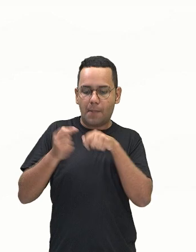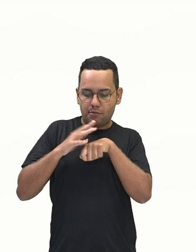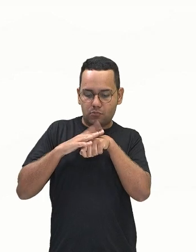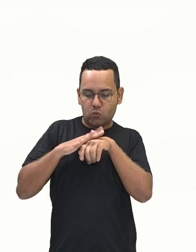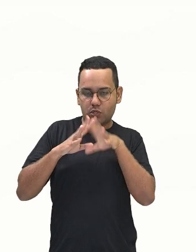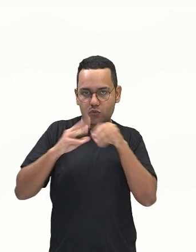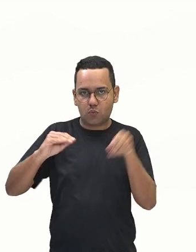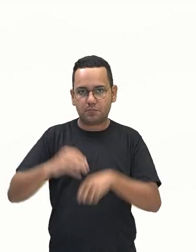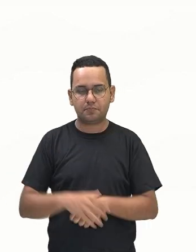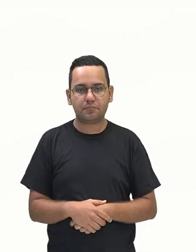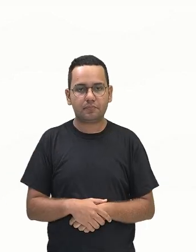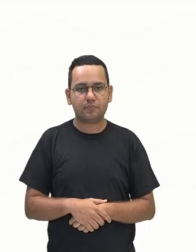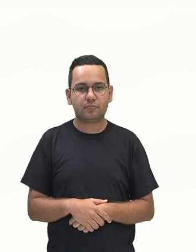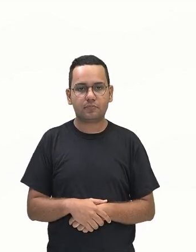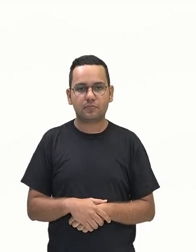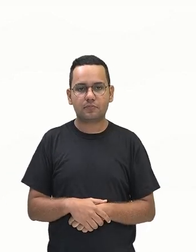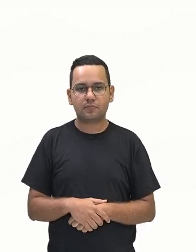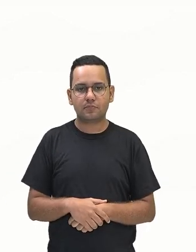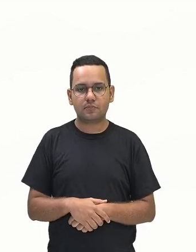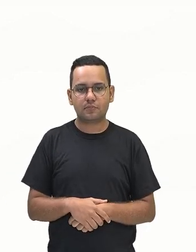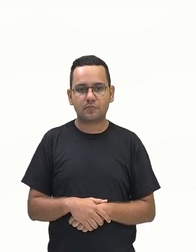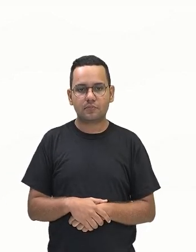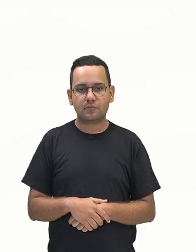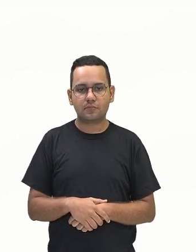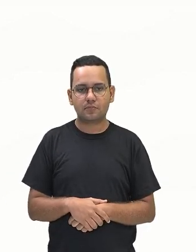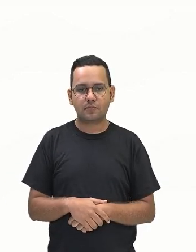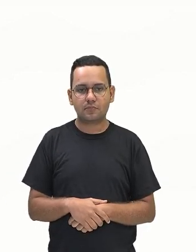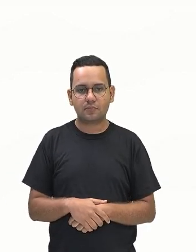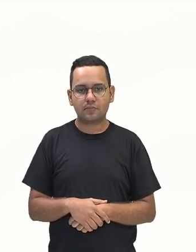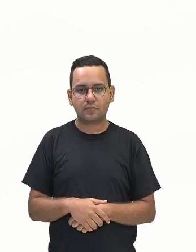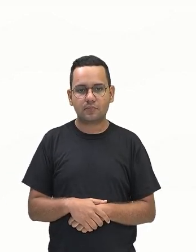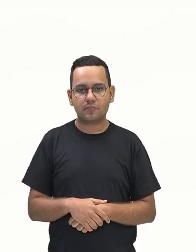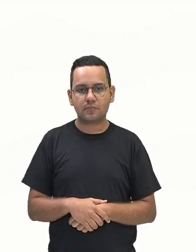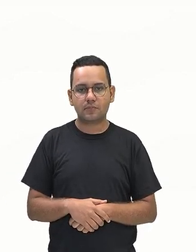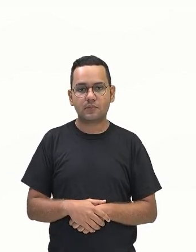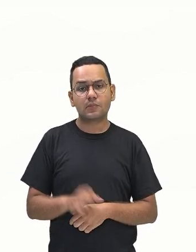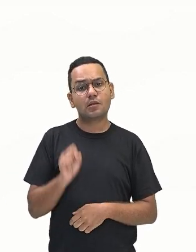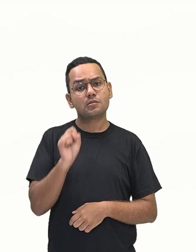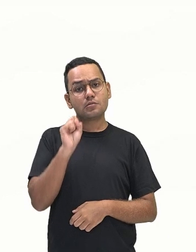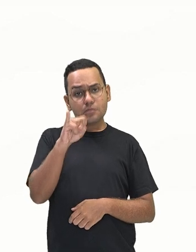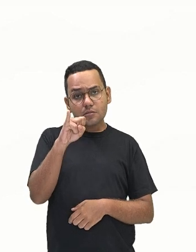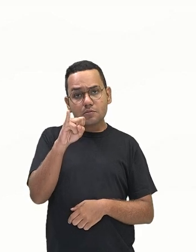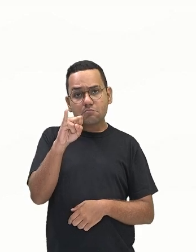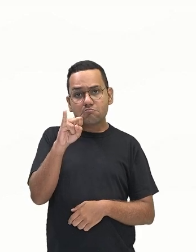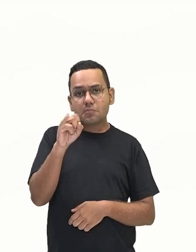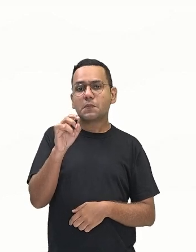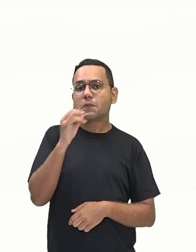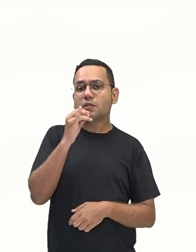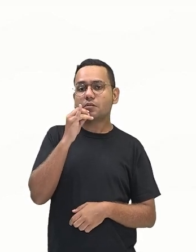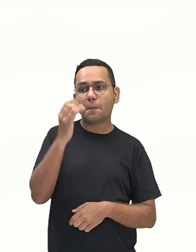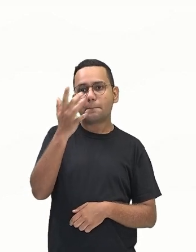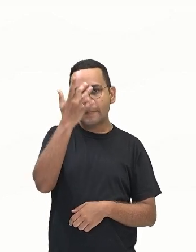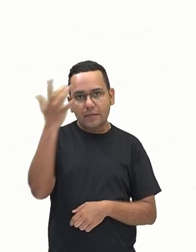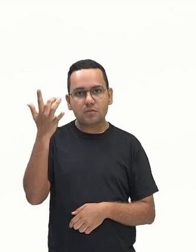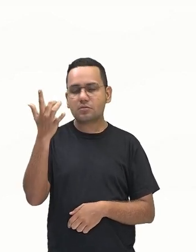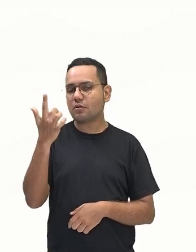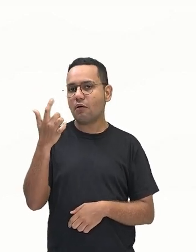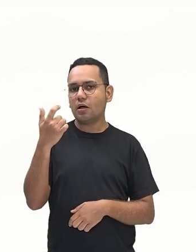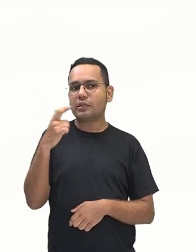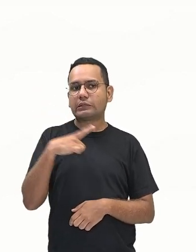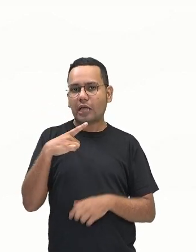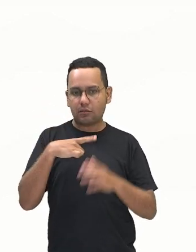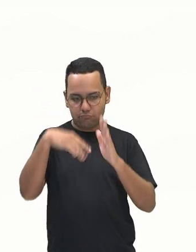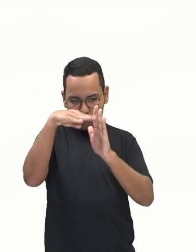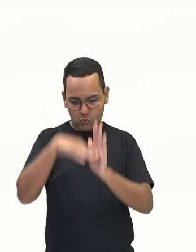Se por um acaso, nesse processo, a pessoa não toma, não cumpre o tratamento,